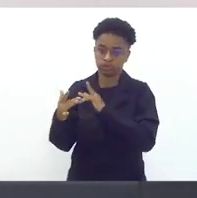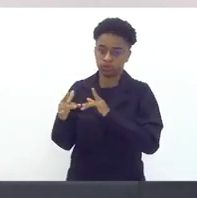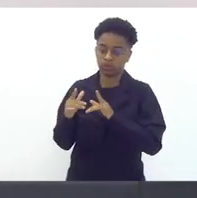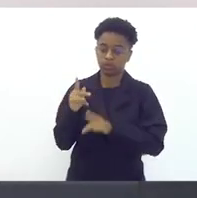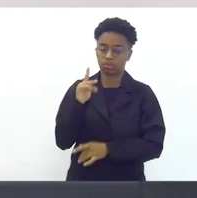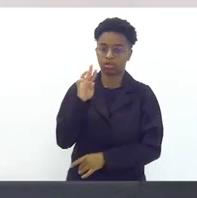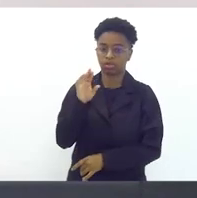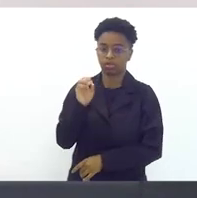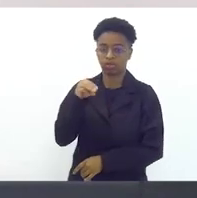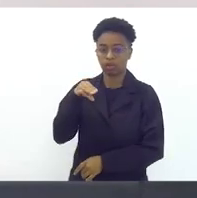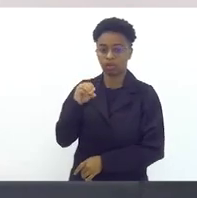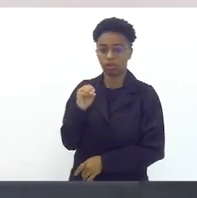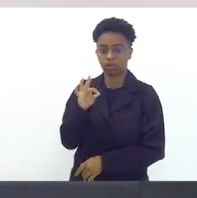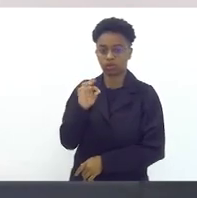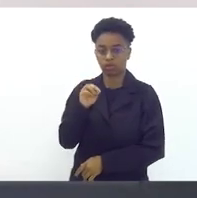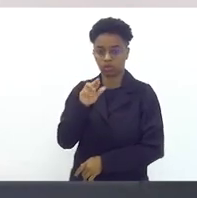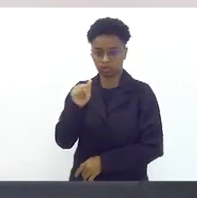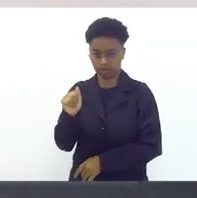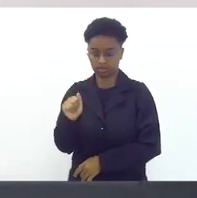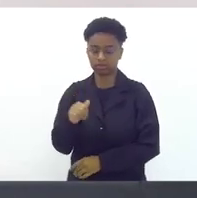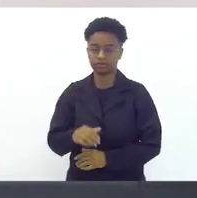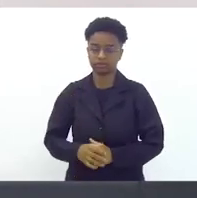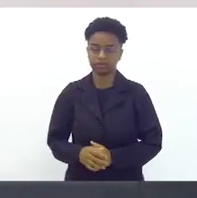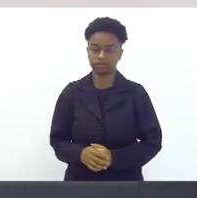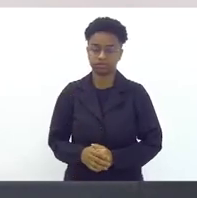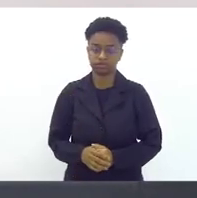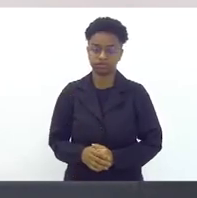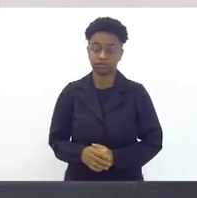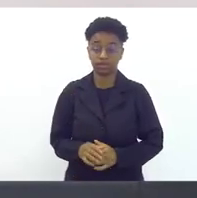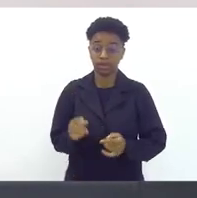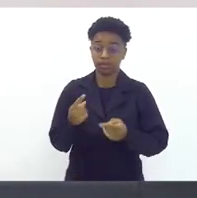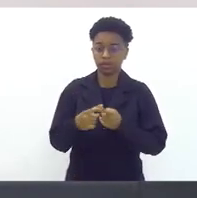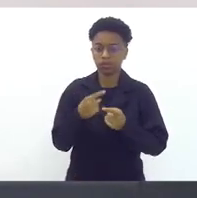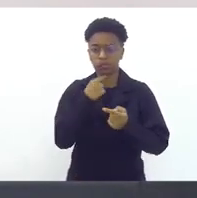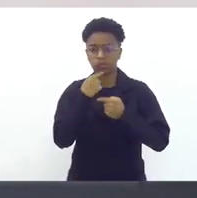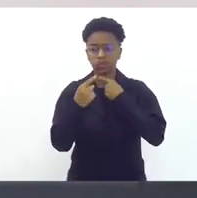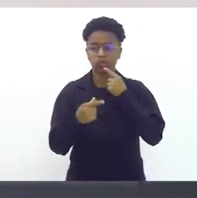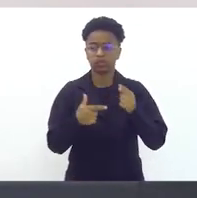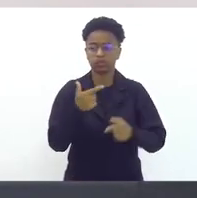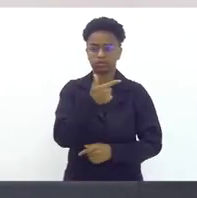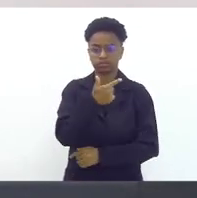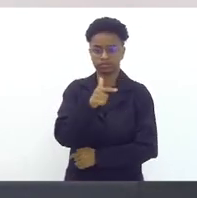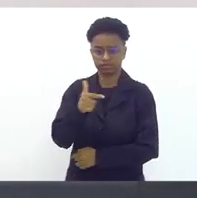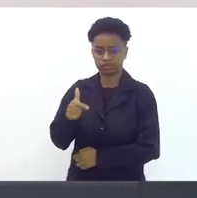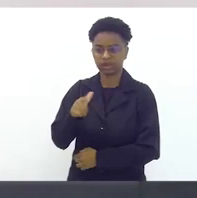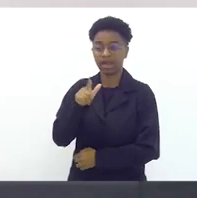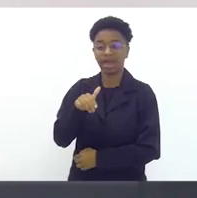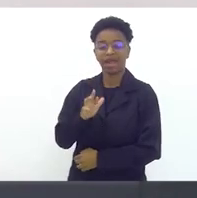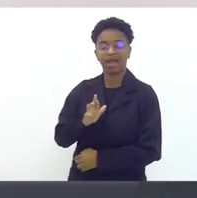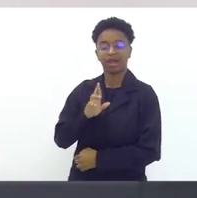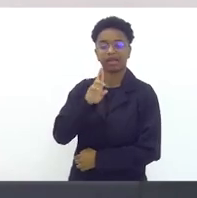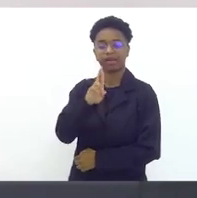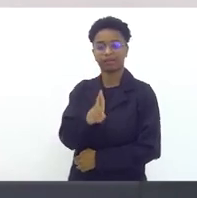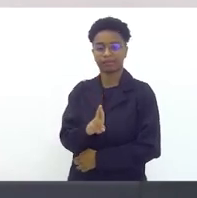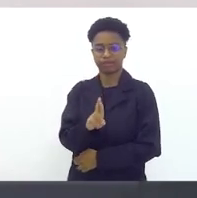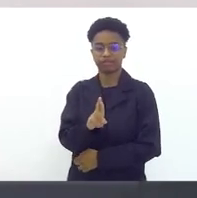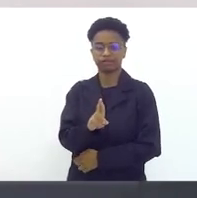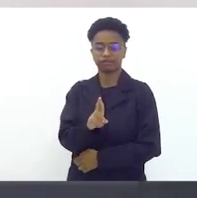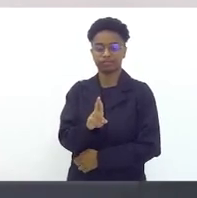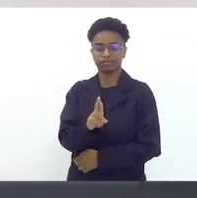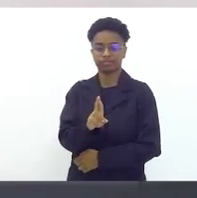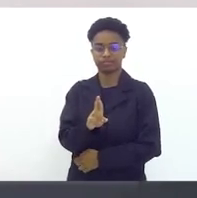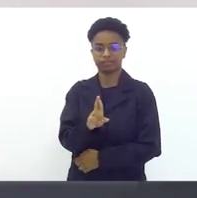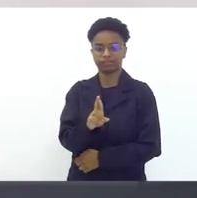promotora respectiva, né? Que, sem dúvida nenhuma, é uma representação em